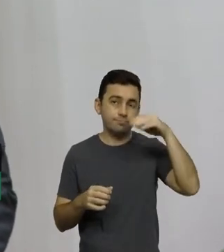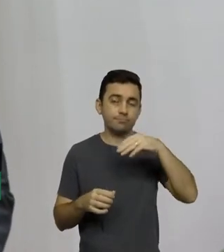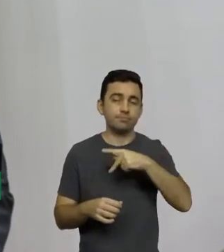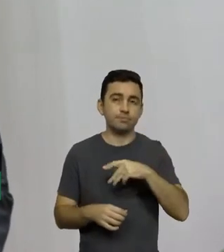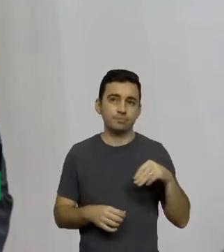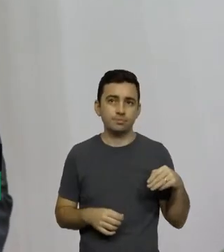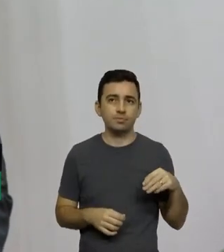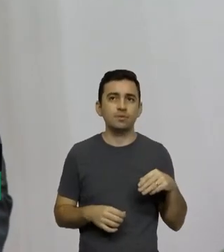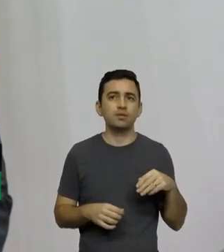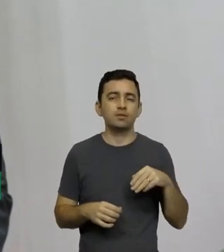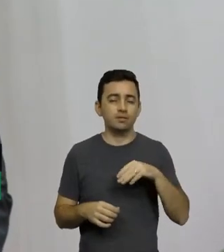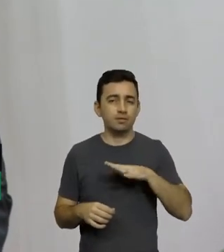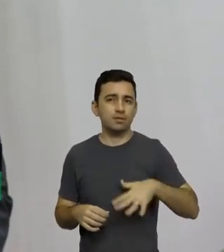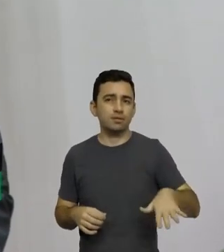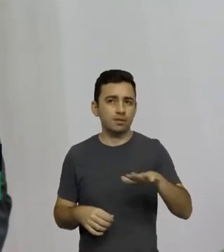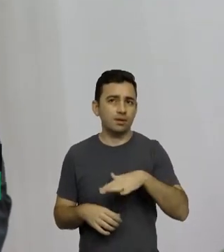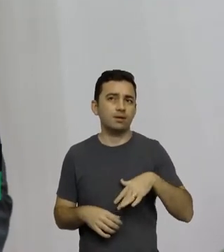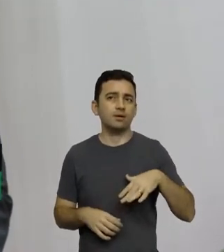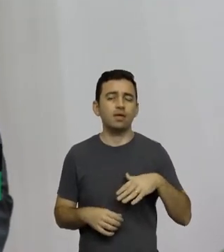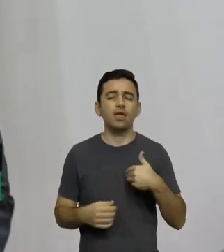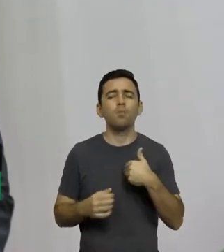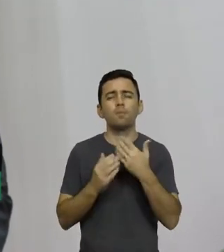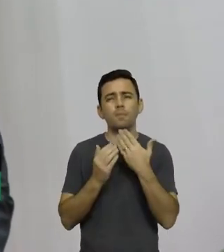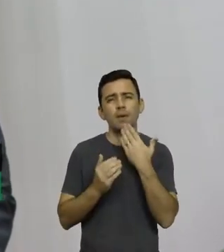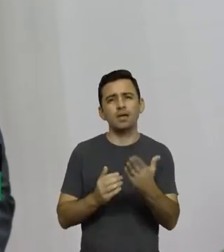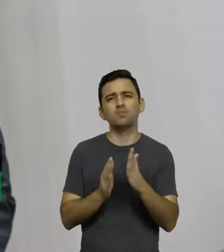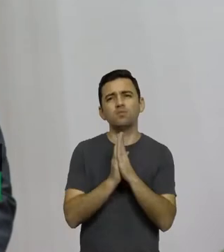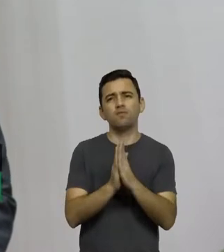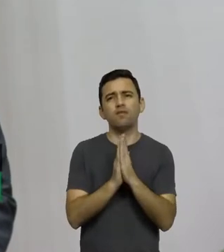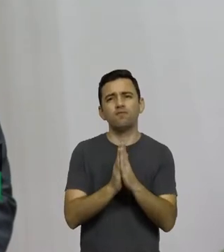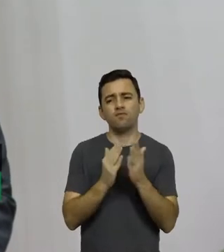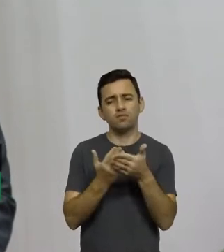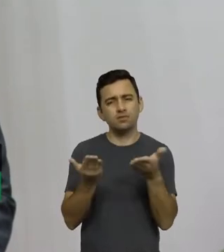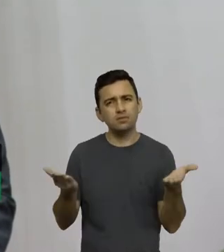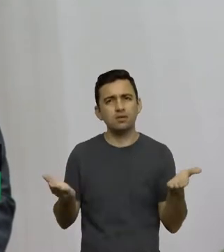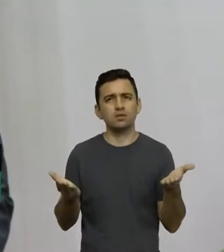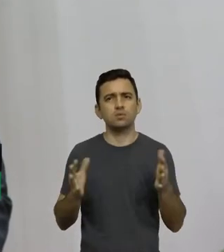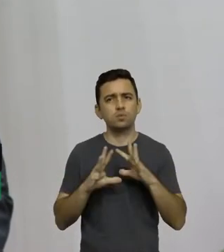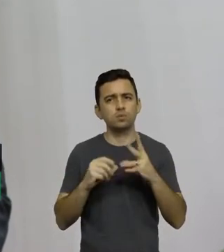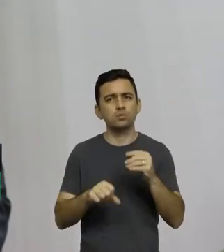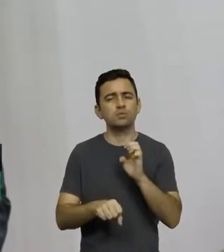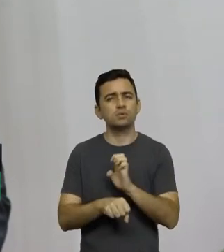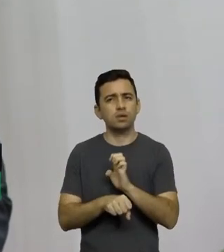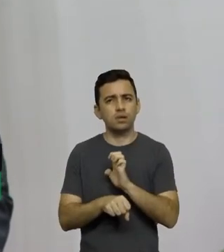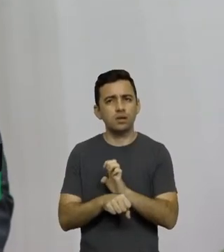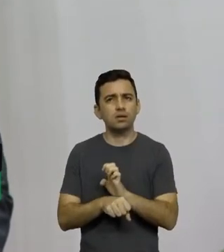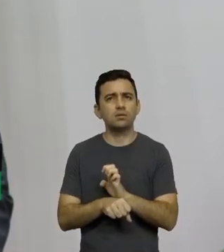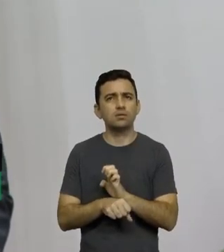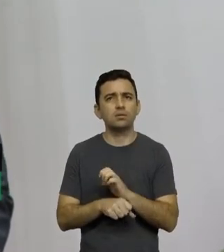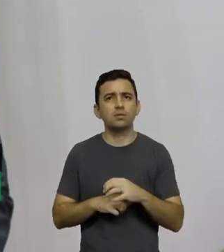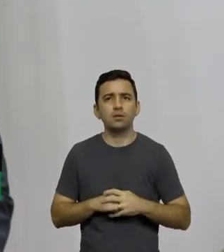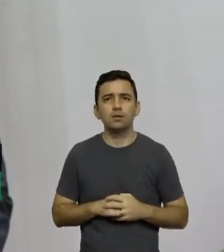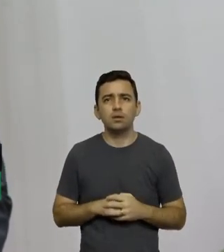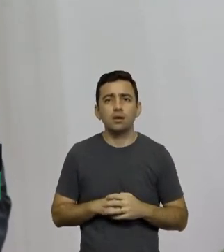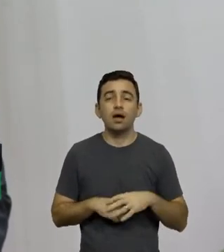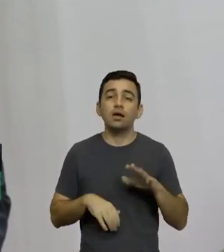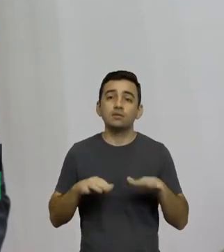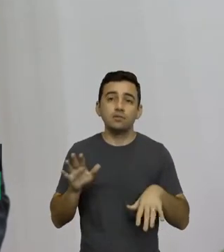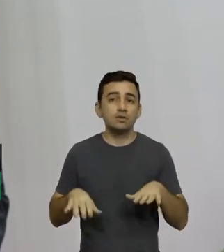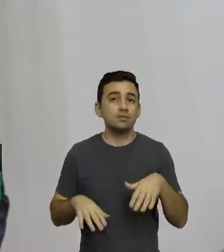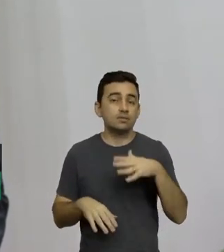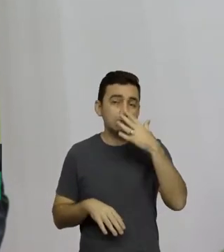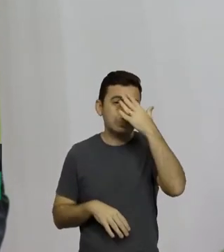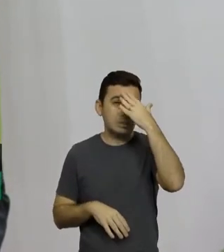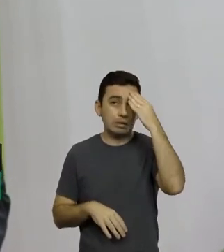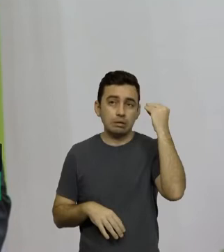como representante do povo catarinense, e os militares estaduais estão inseridos nesse contexto, às vezes esquecido por